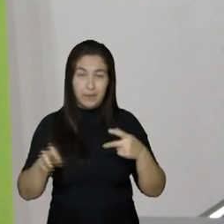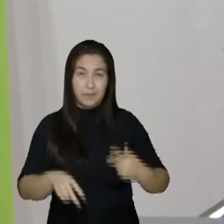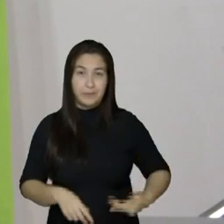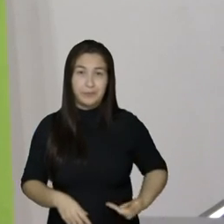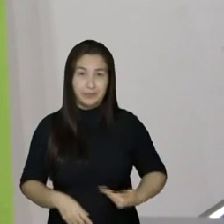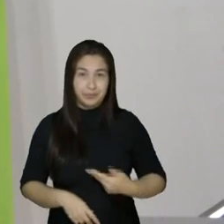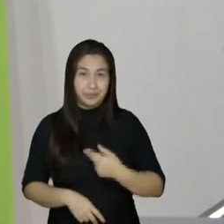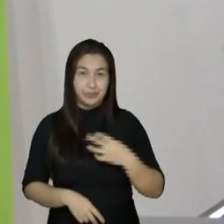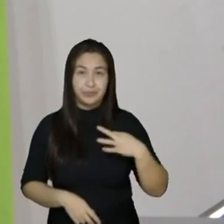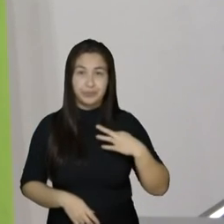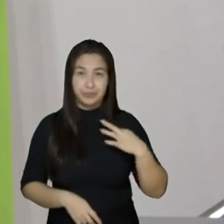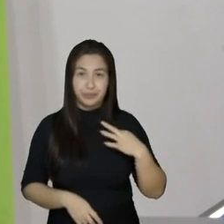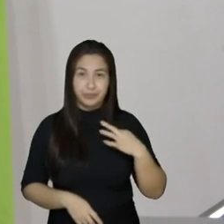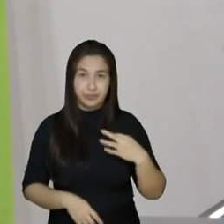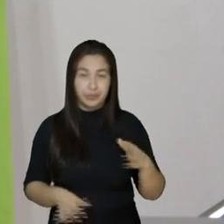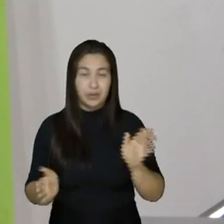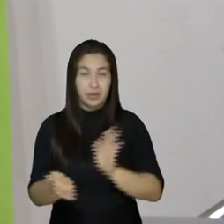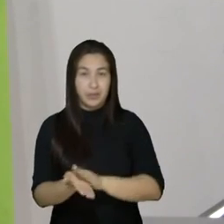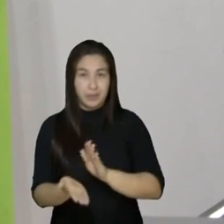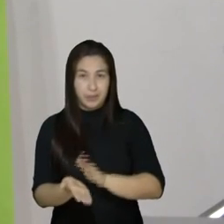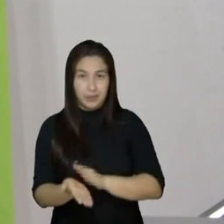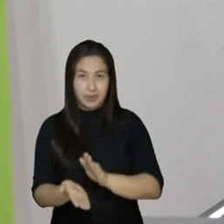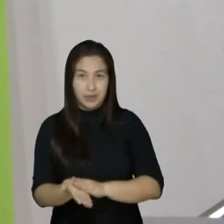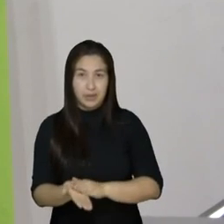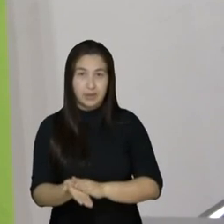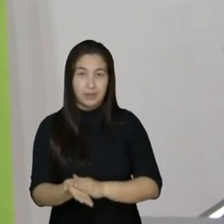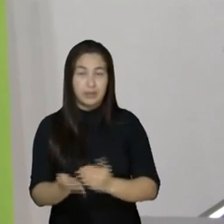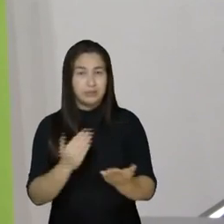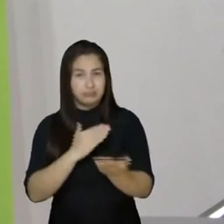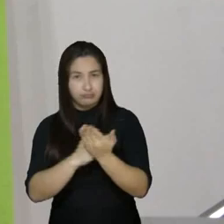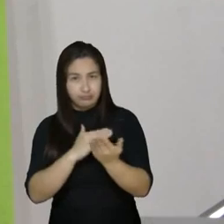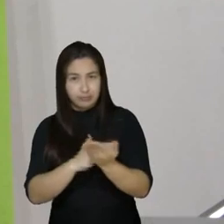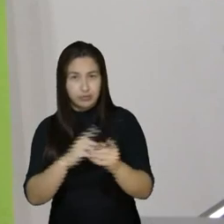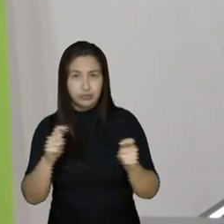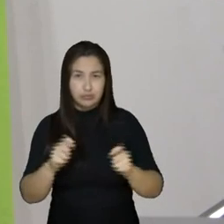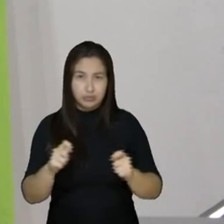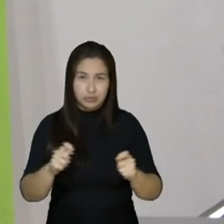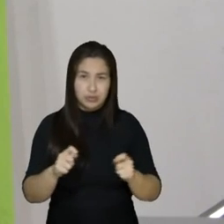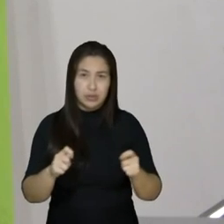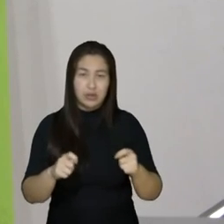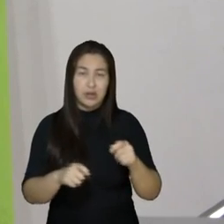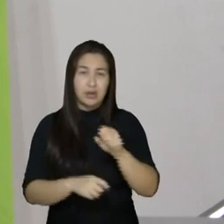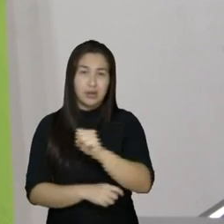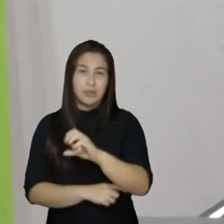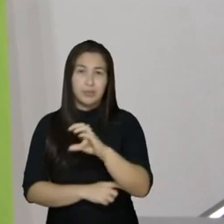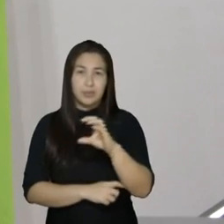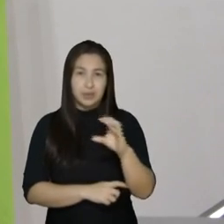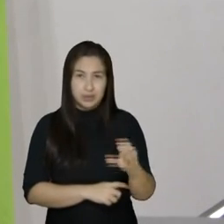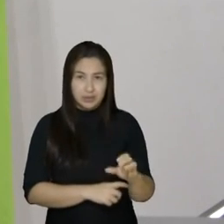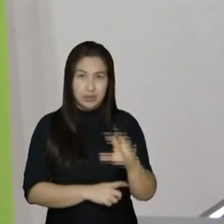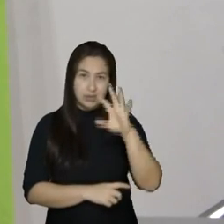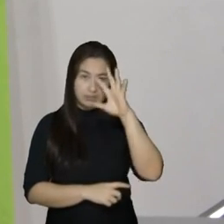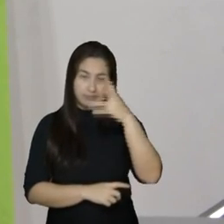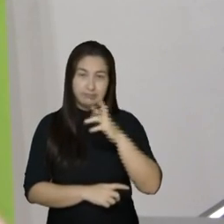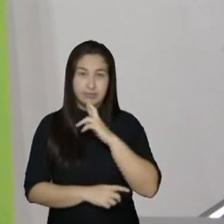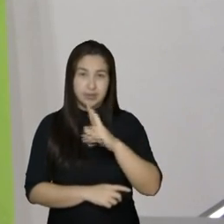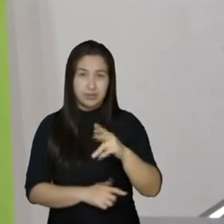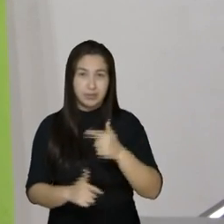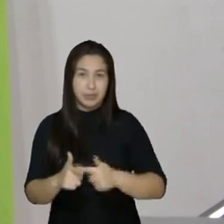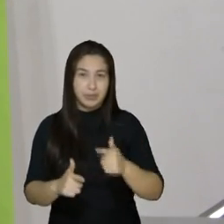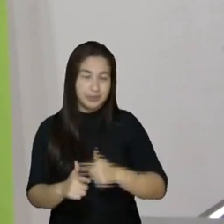cirurgias eletivas. Parabéns e nos ajudem aos catarinenses a resolver esse